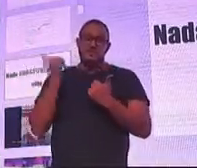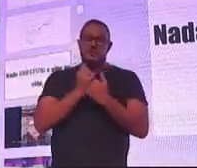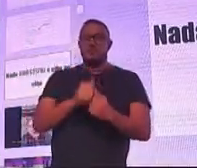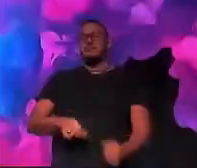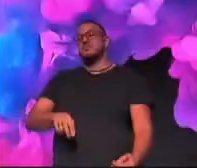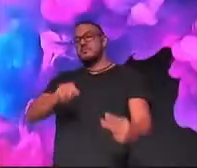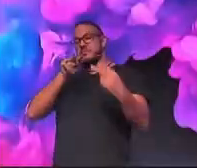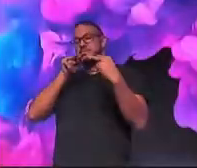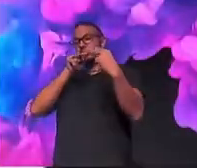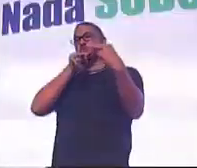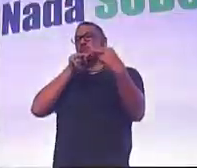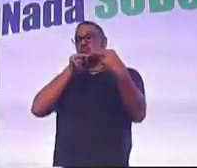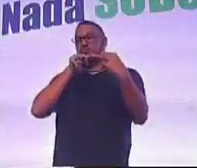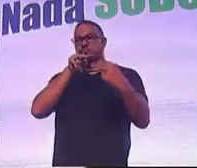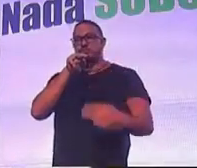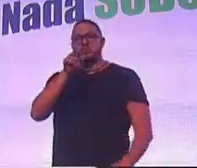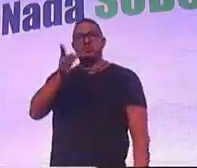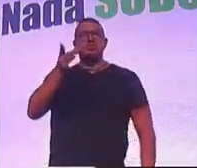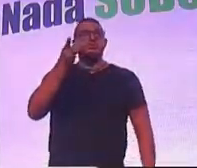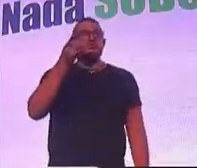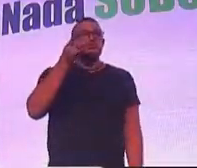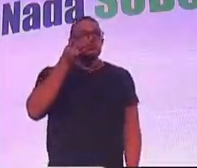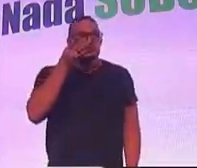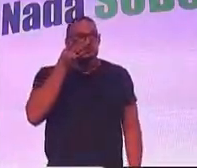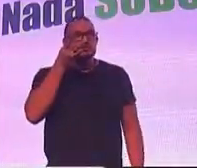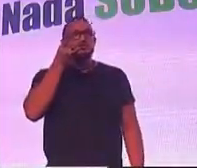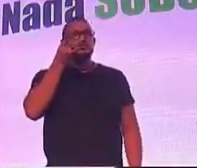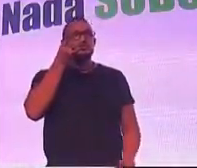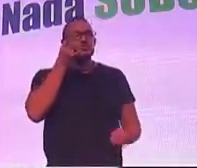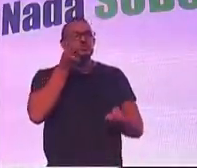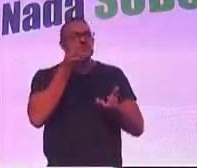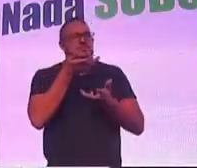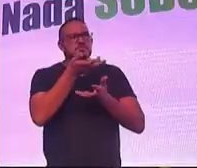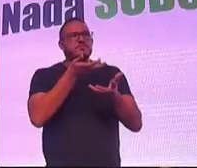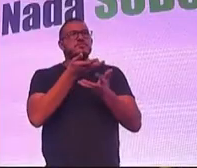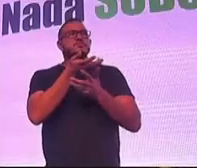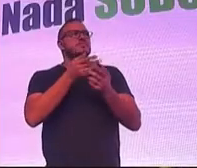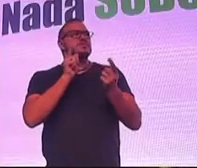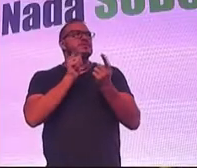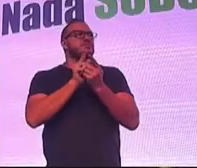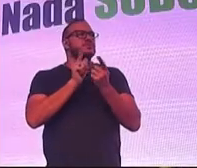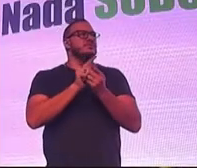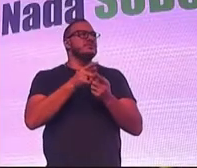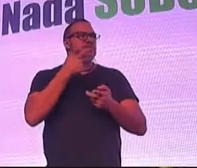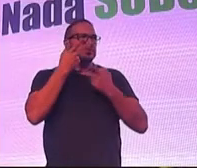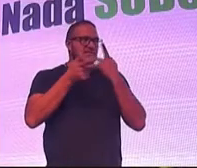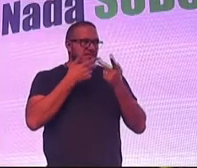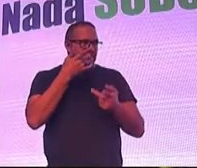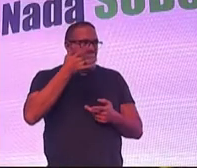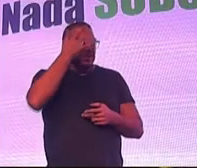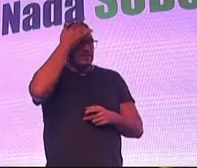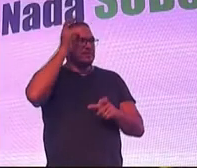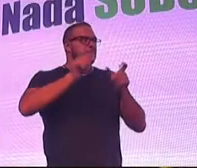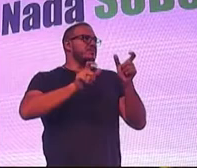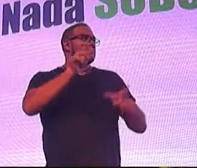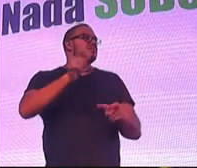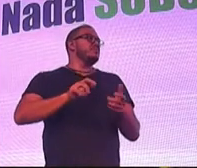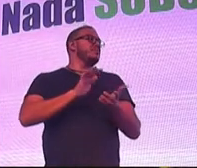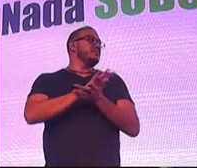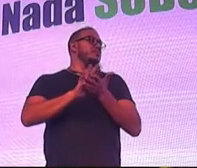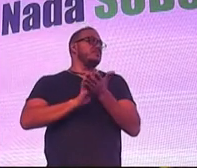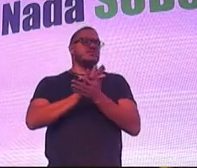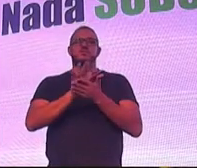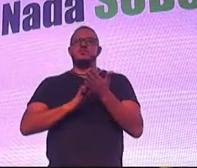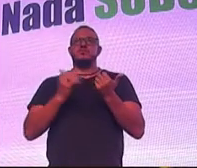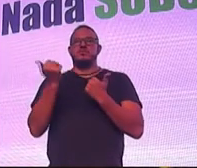olho. A personalização do atendimento, a personalização da fala com a pessoa. Nada disso substitui. Vou